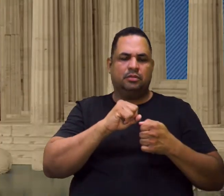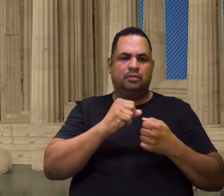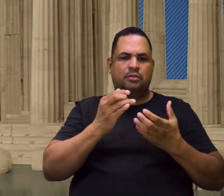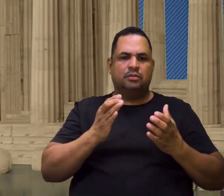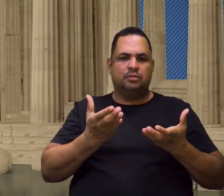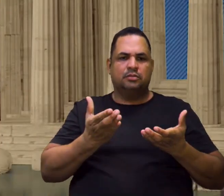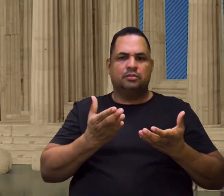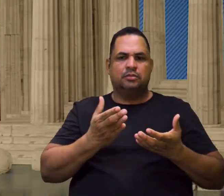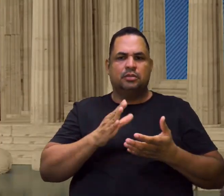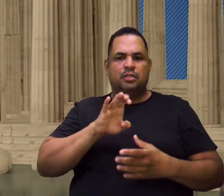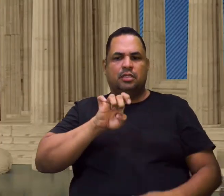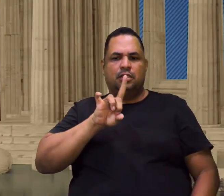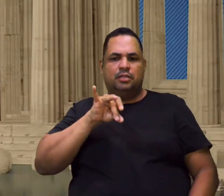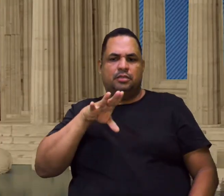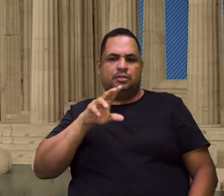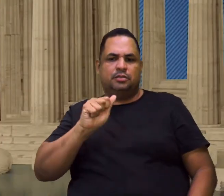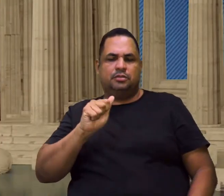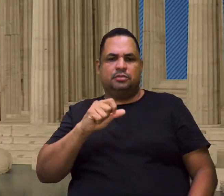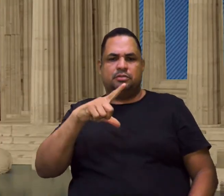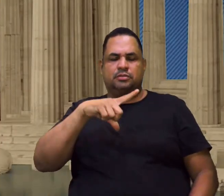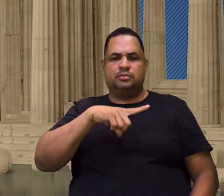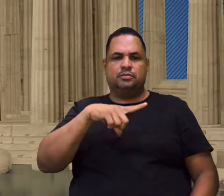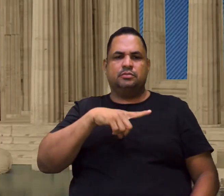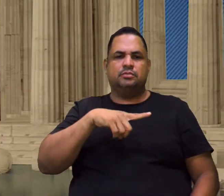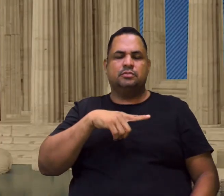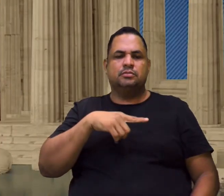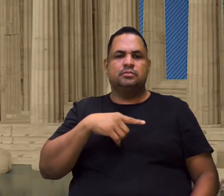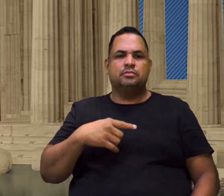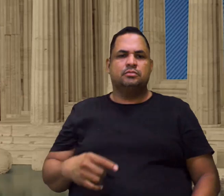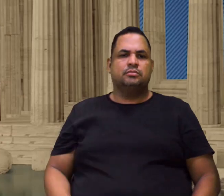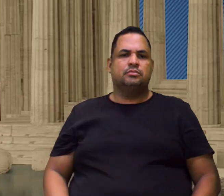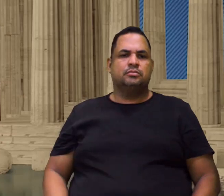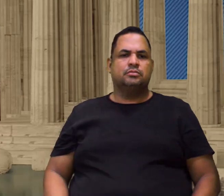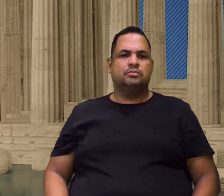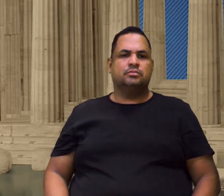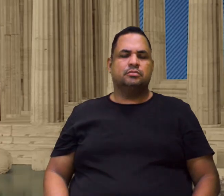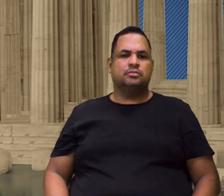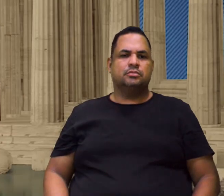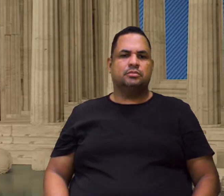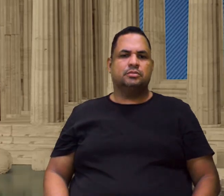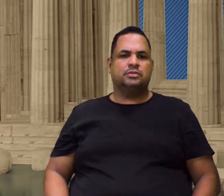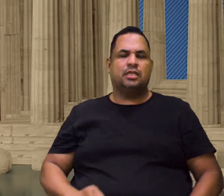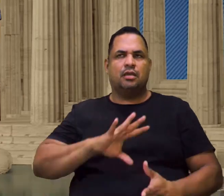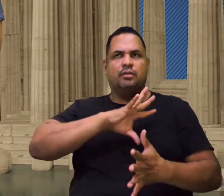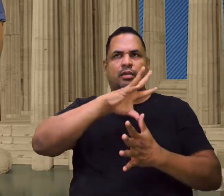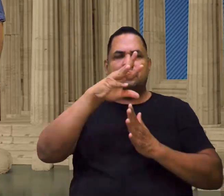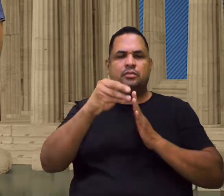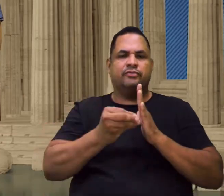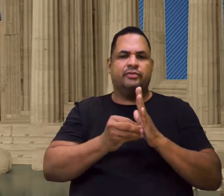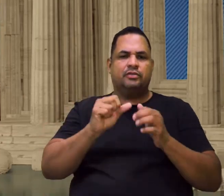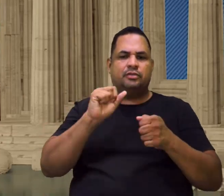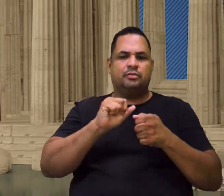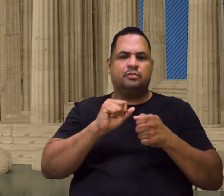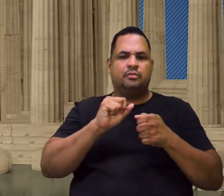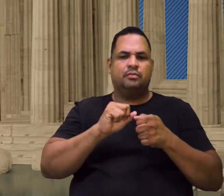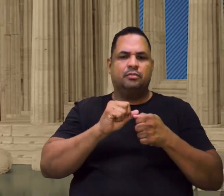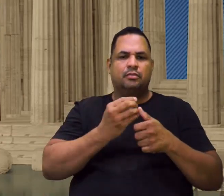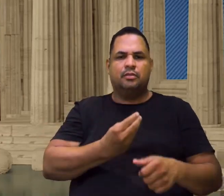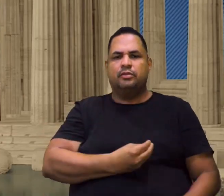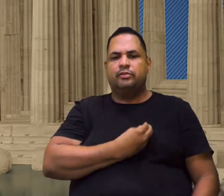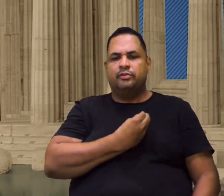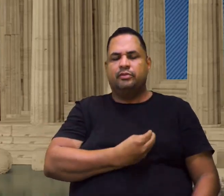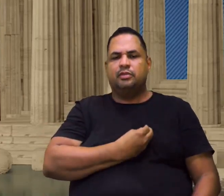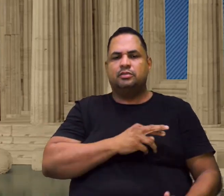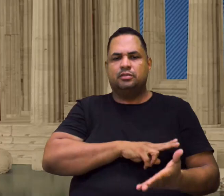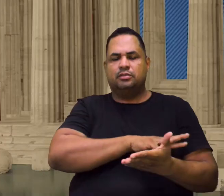eletiva que gira em torno da questão das questões amazônicas, as vivências na